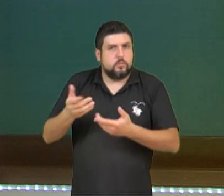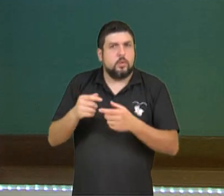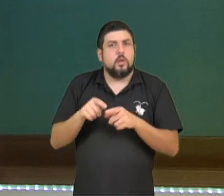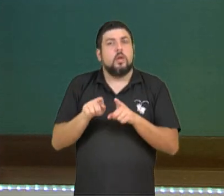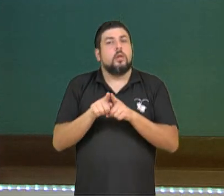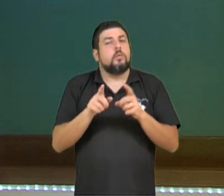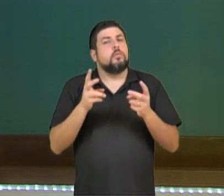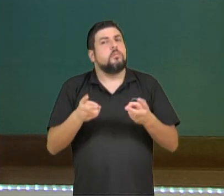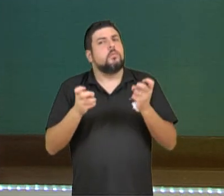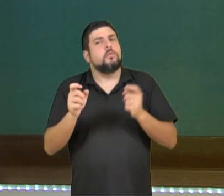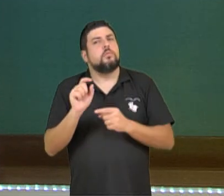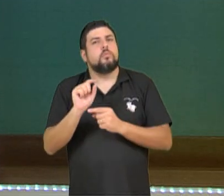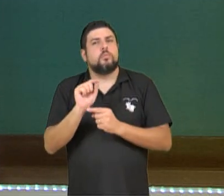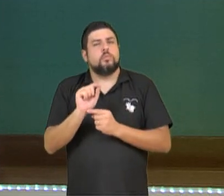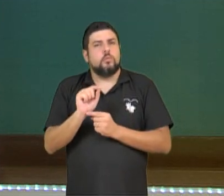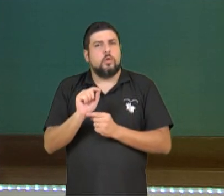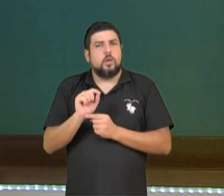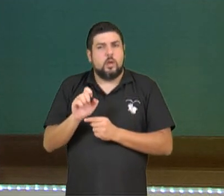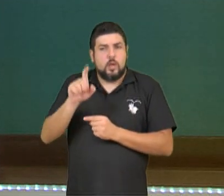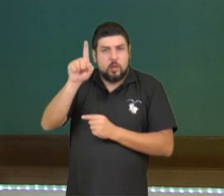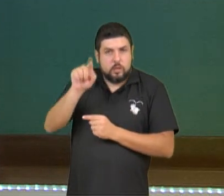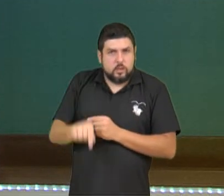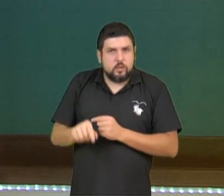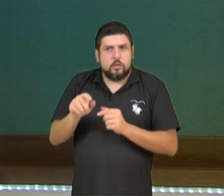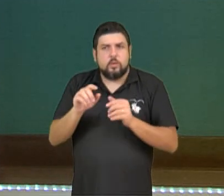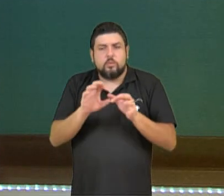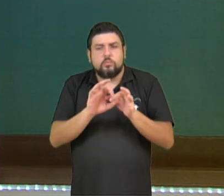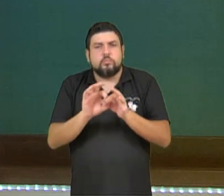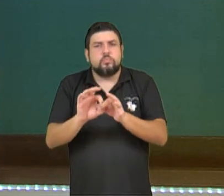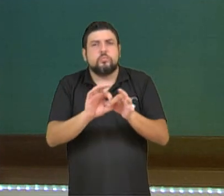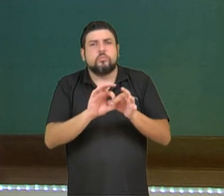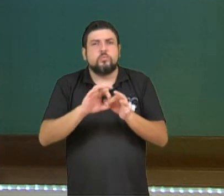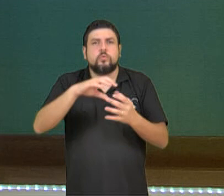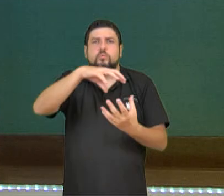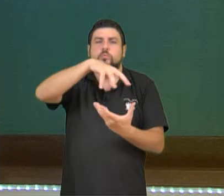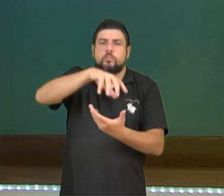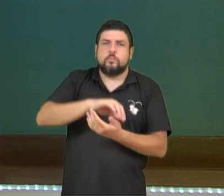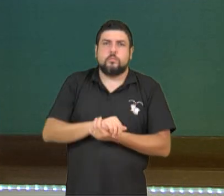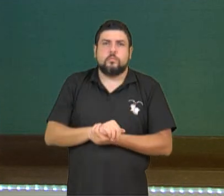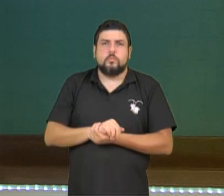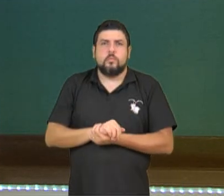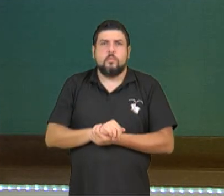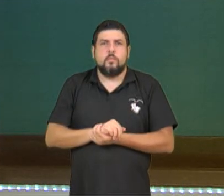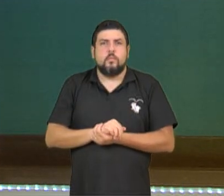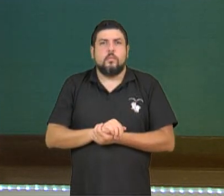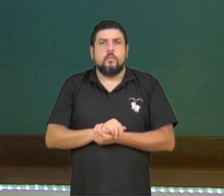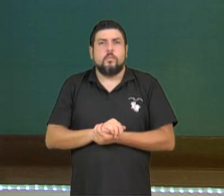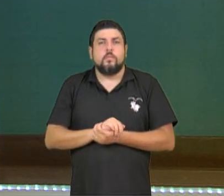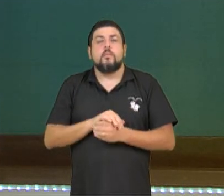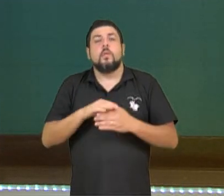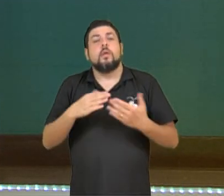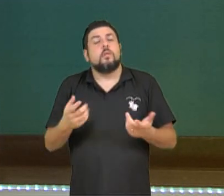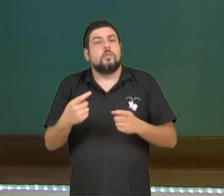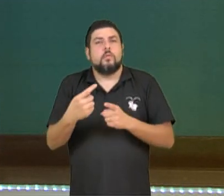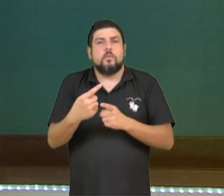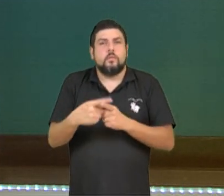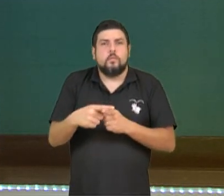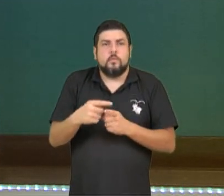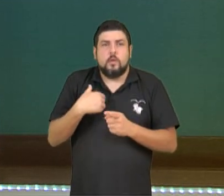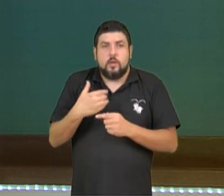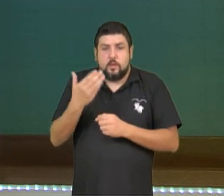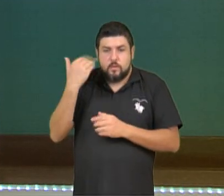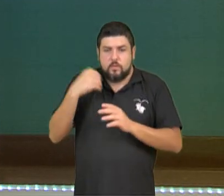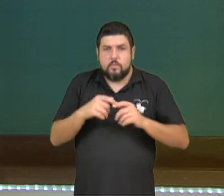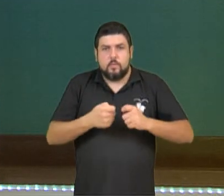gente percebe que isso é uma consonância mundial. Em termos gerais, isso vem acontecendo porque estruturamos muito a